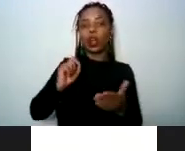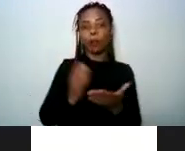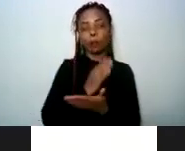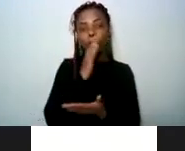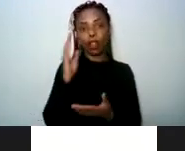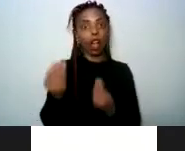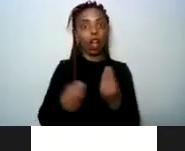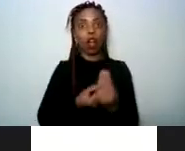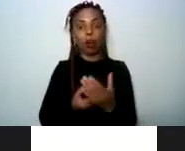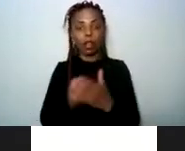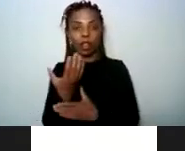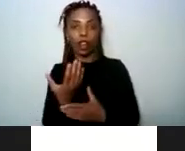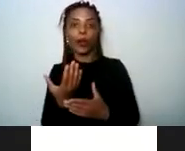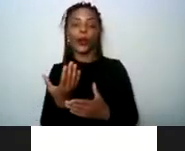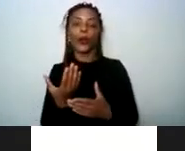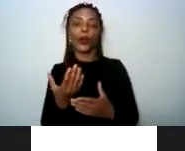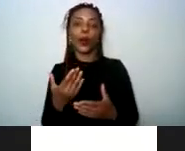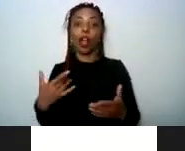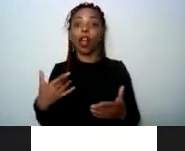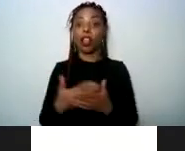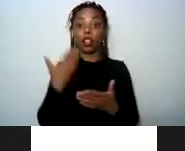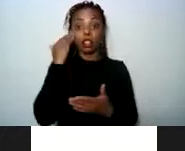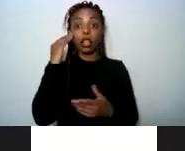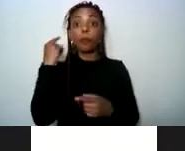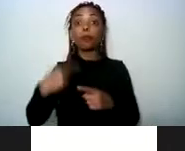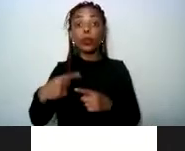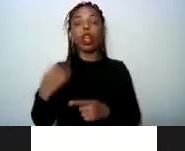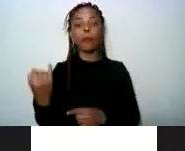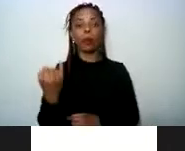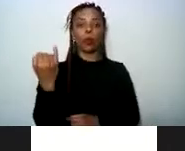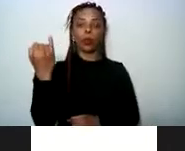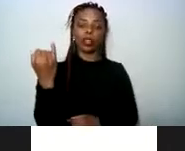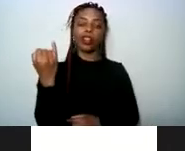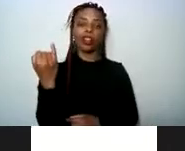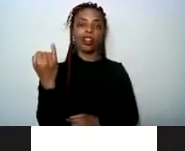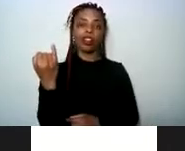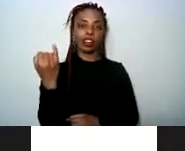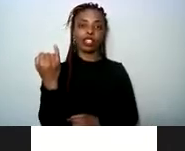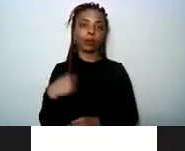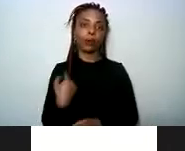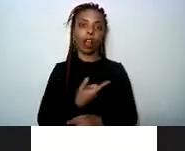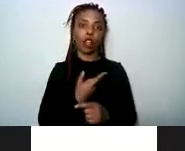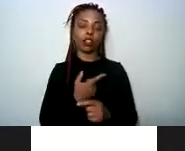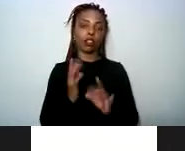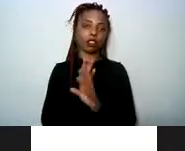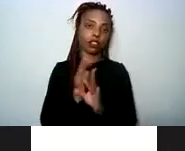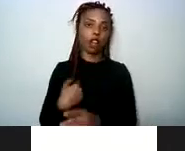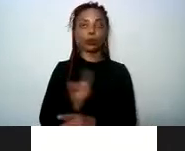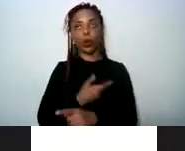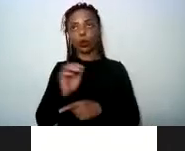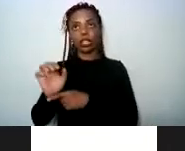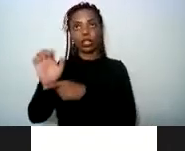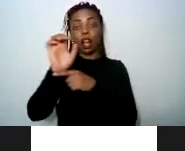para entender de fato por que ela é importante para a nossa cidade, para o nosso estado e para o nosso